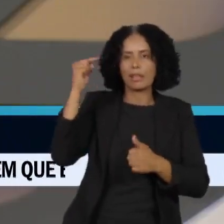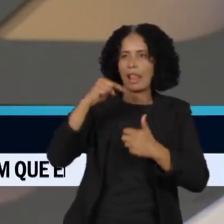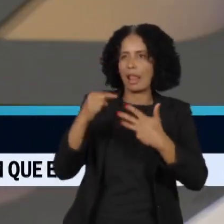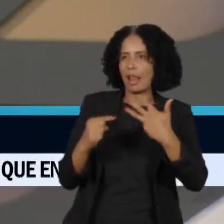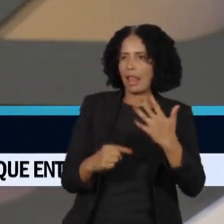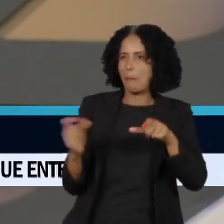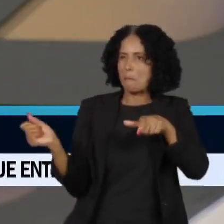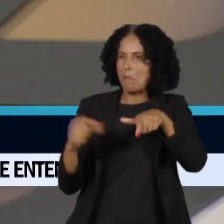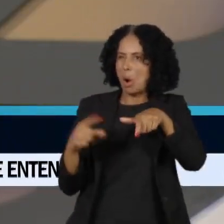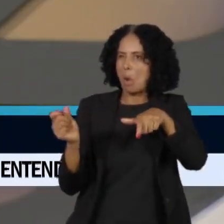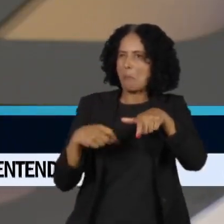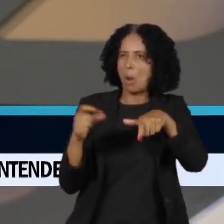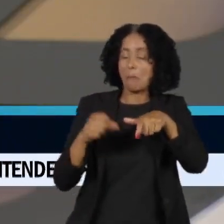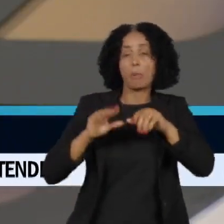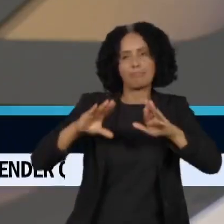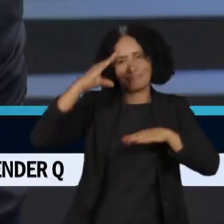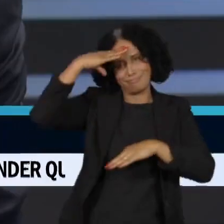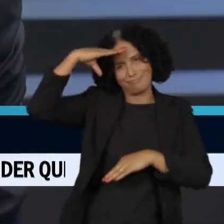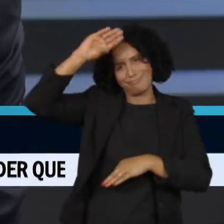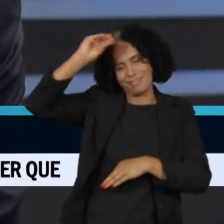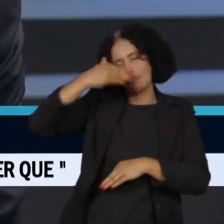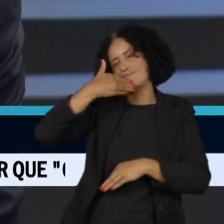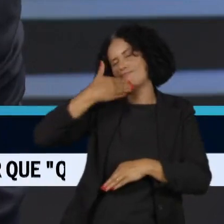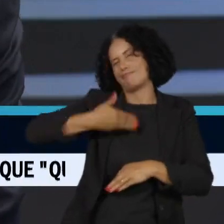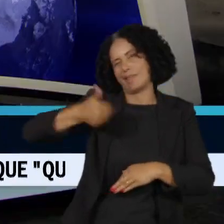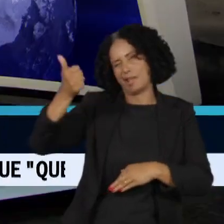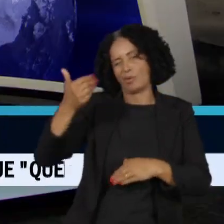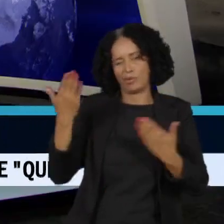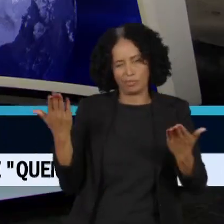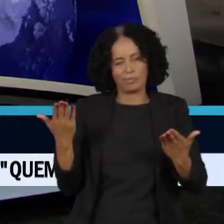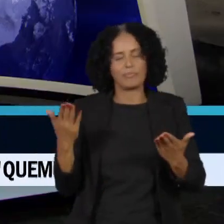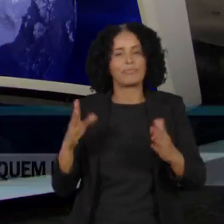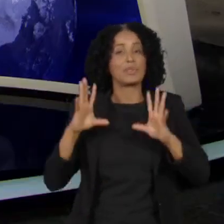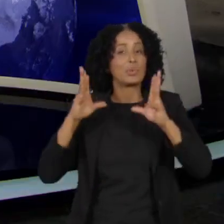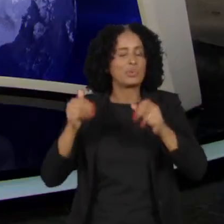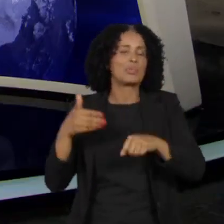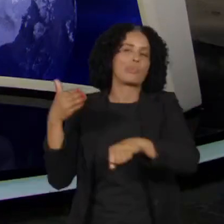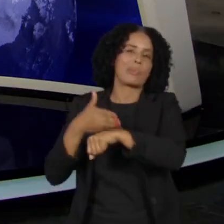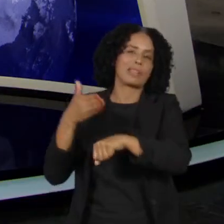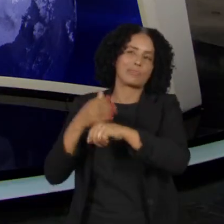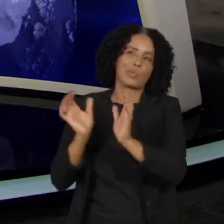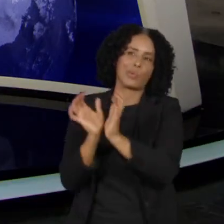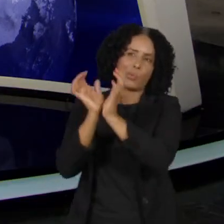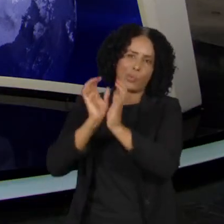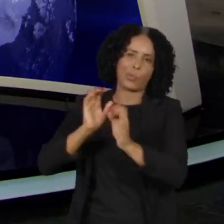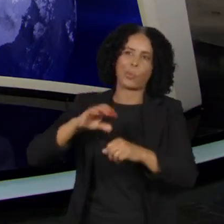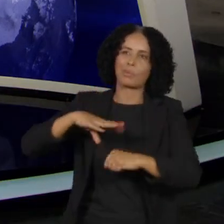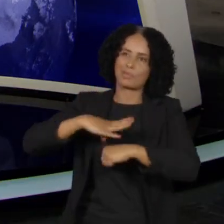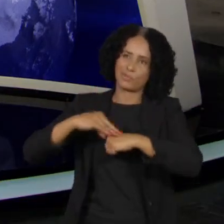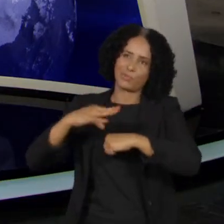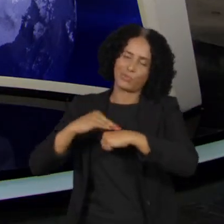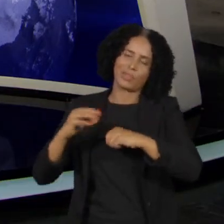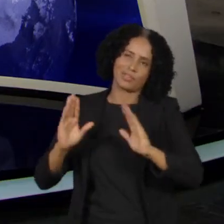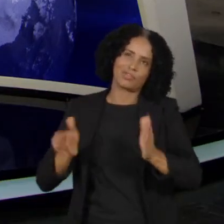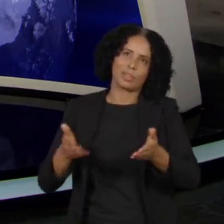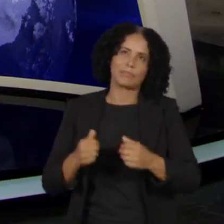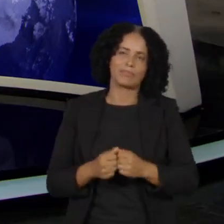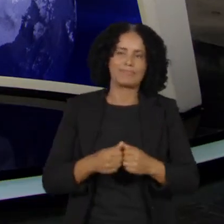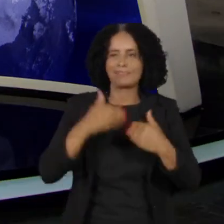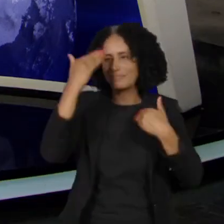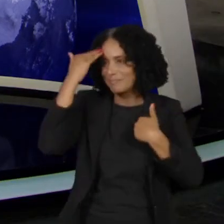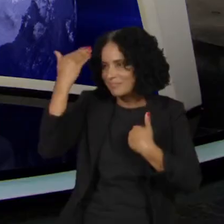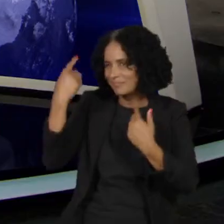na Copa da Suécia com 16 anos. Muito bem. João, Fábio, obrigada pela parceria ao longo desse